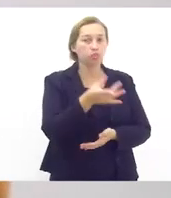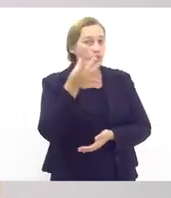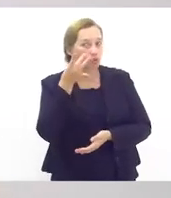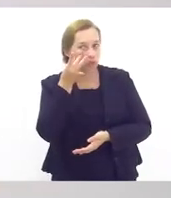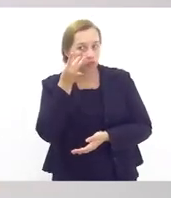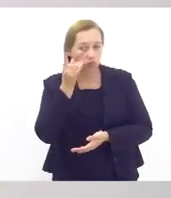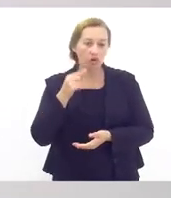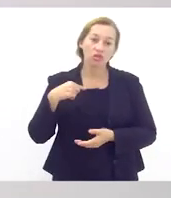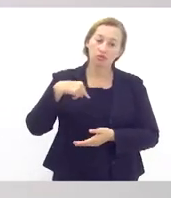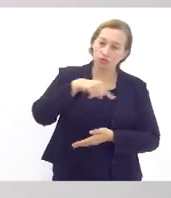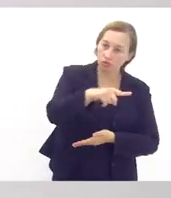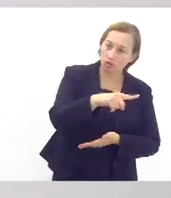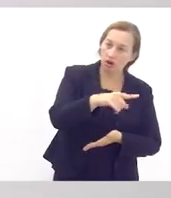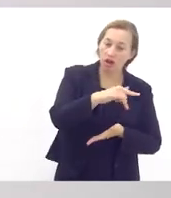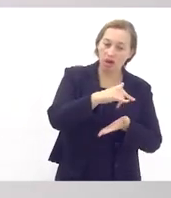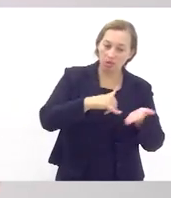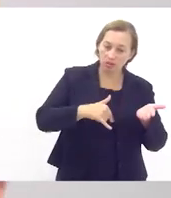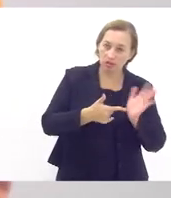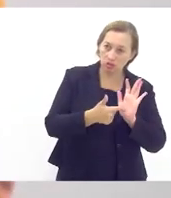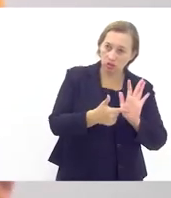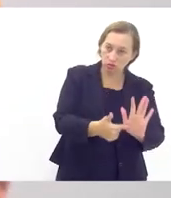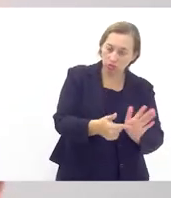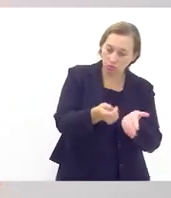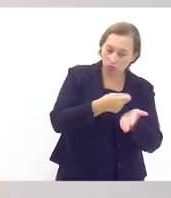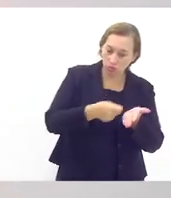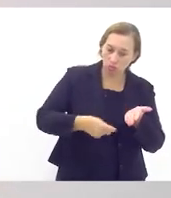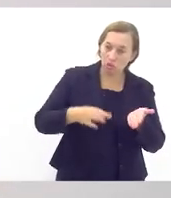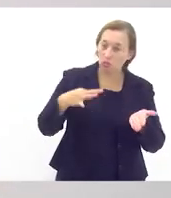entregaram abaixo-assinado entregaram